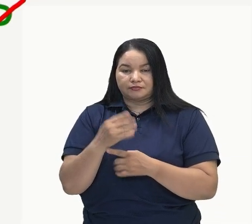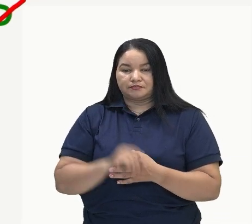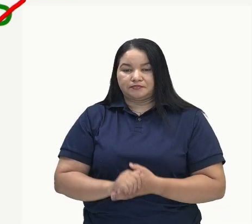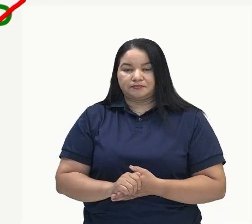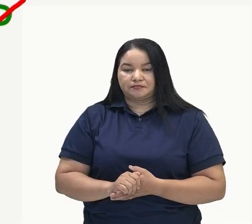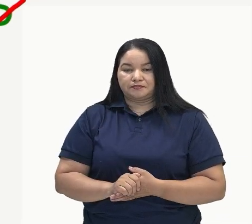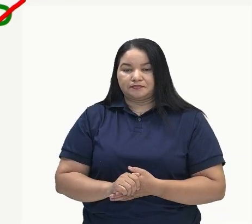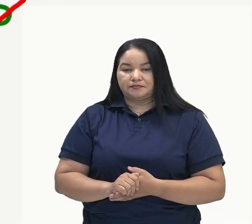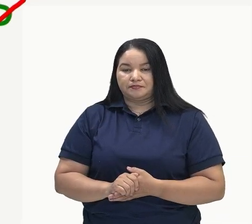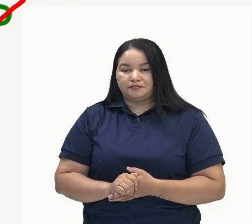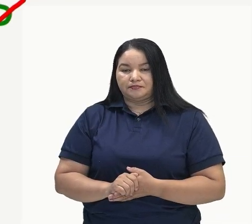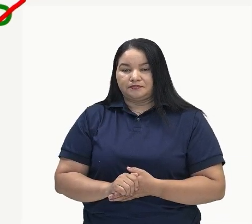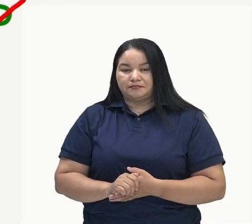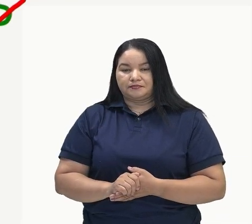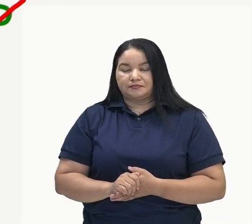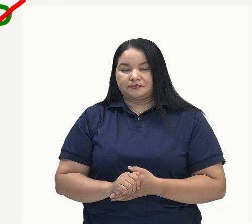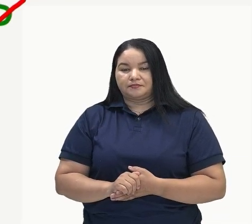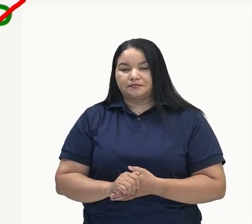tá, gente?